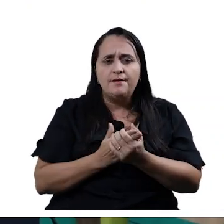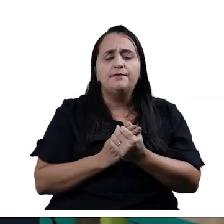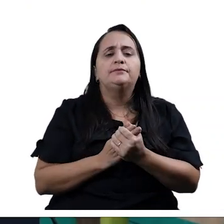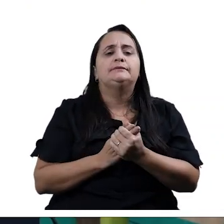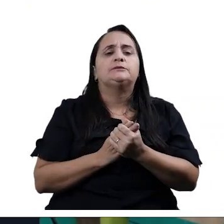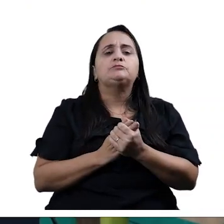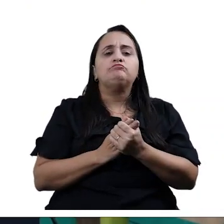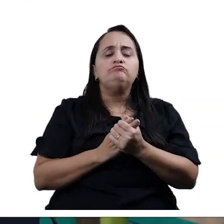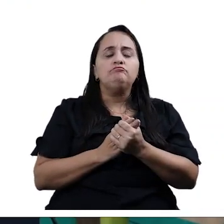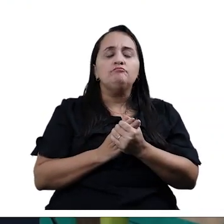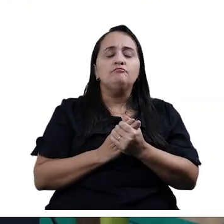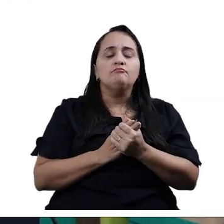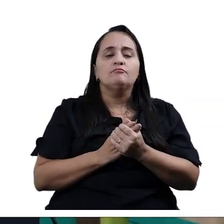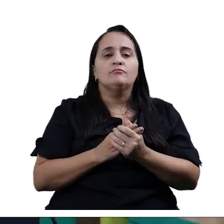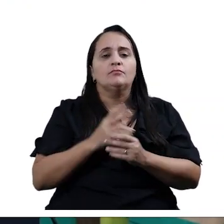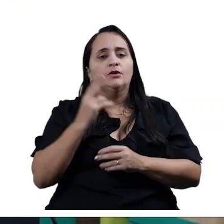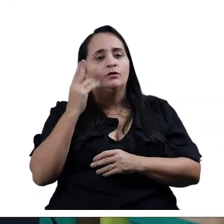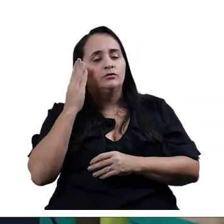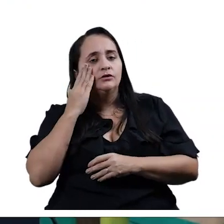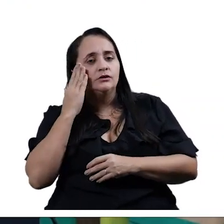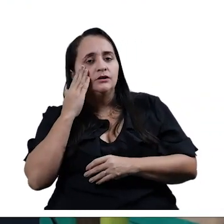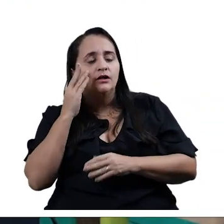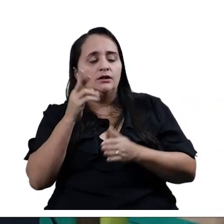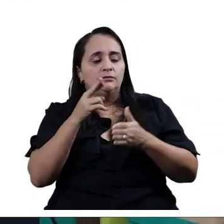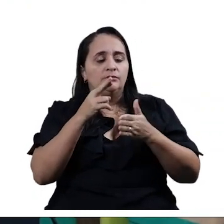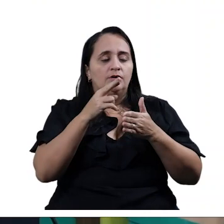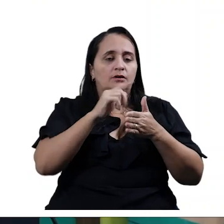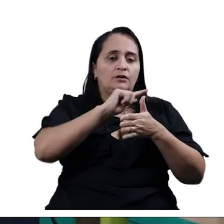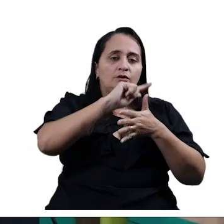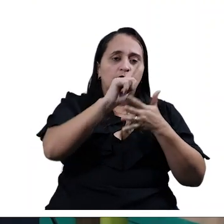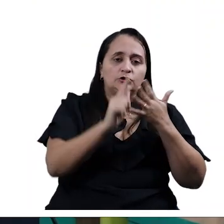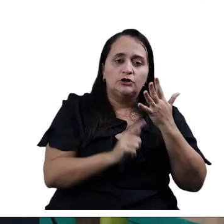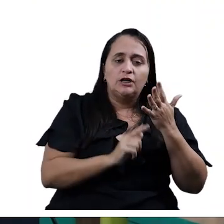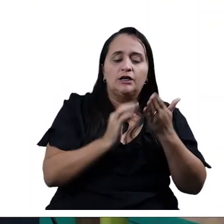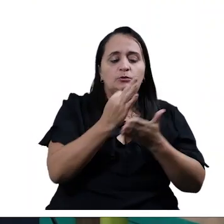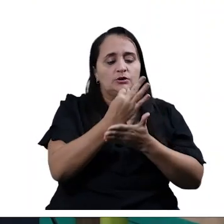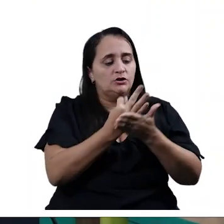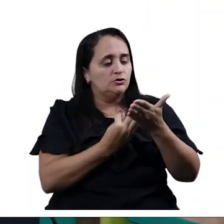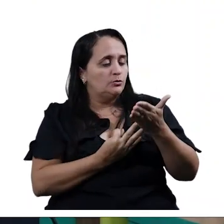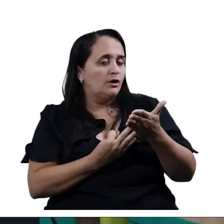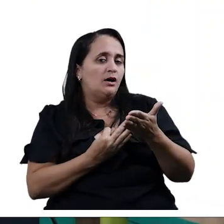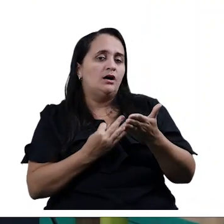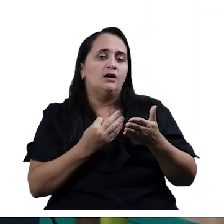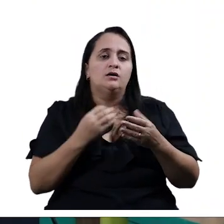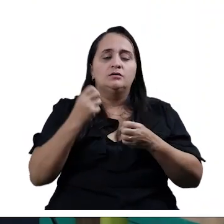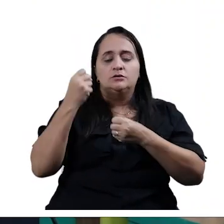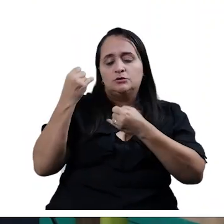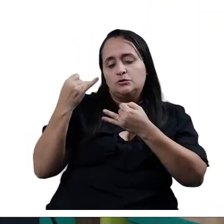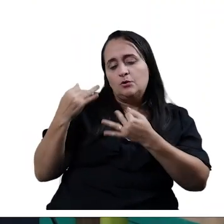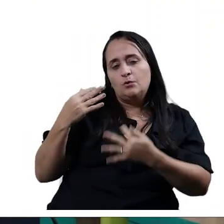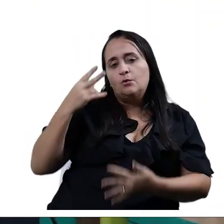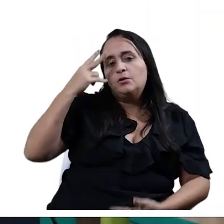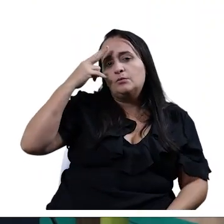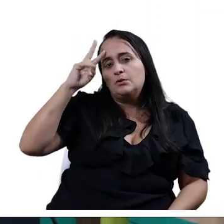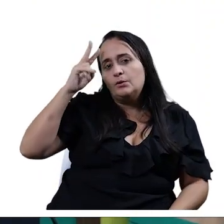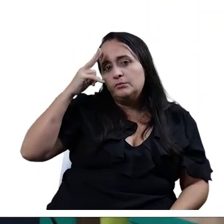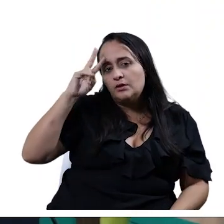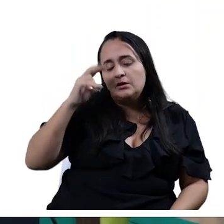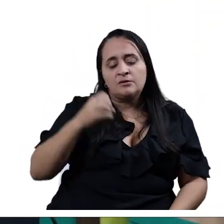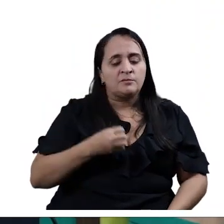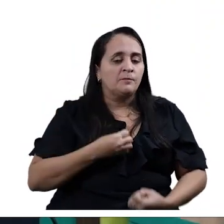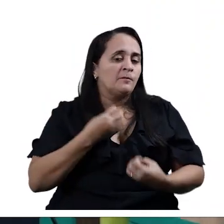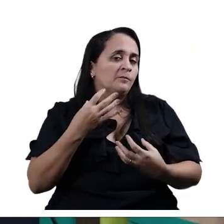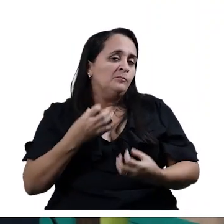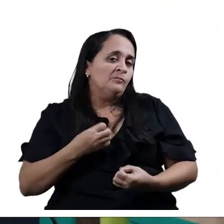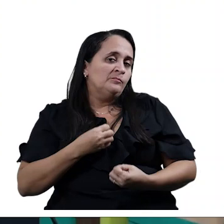visitamos novamente os conceitos de gêneros textuais, que foi conto, poesia, história em quadrinhos,